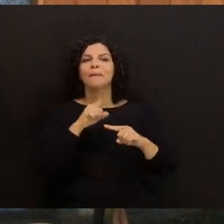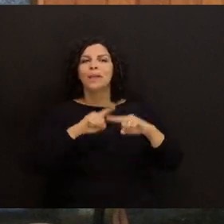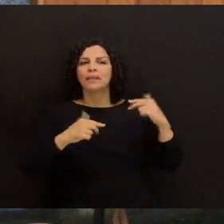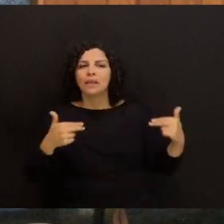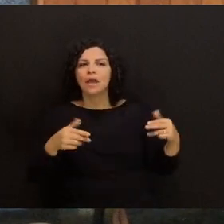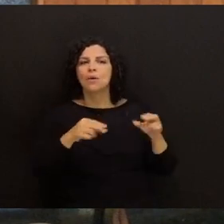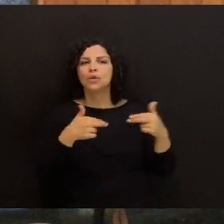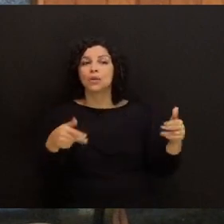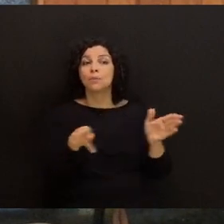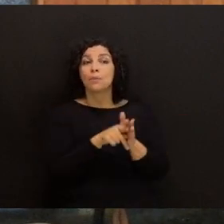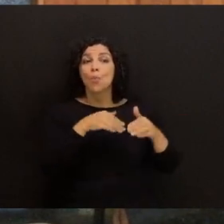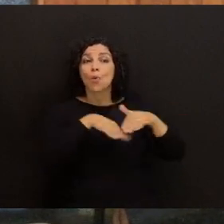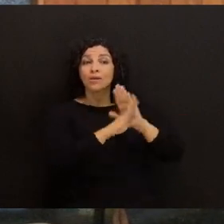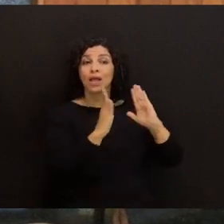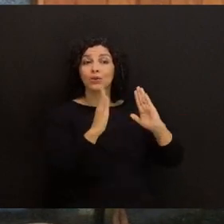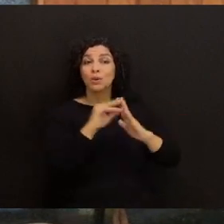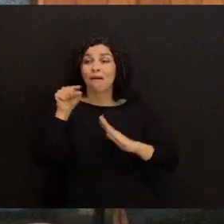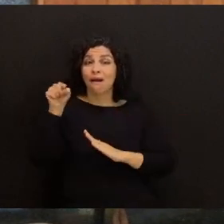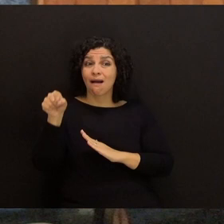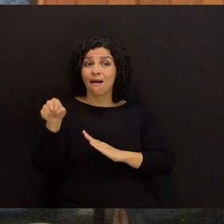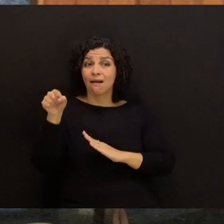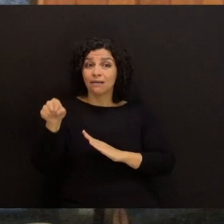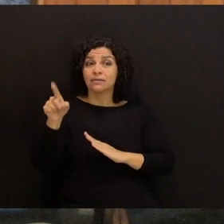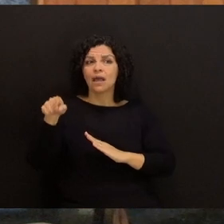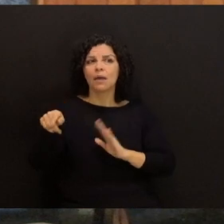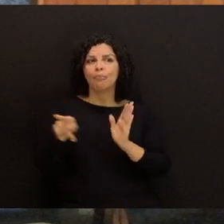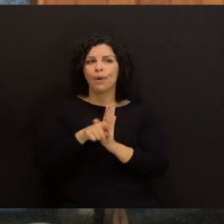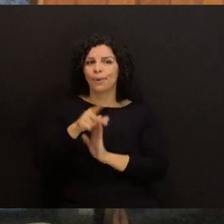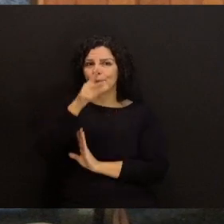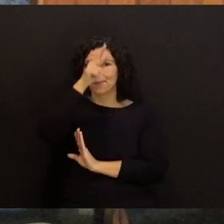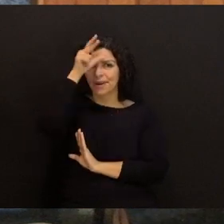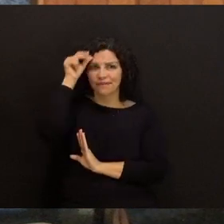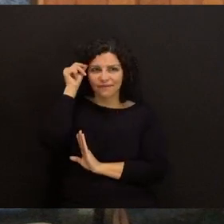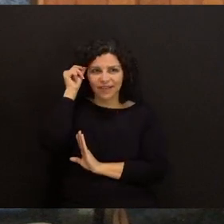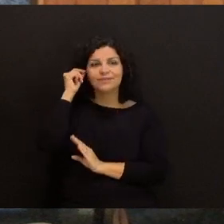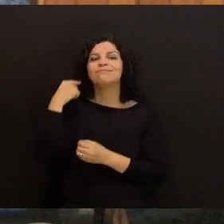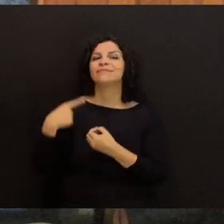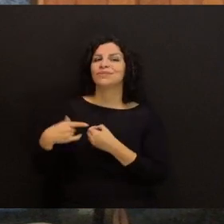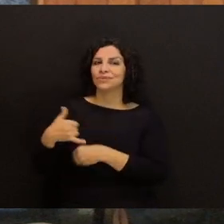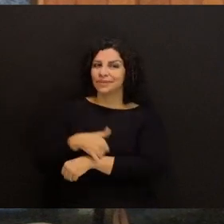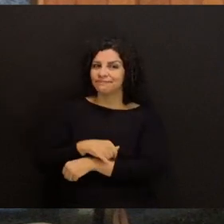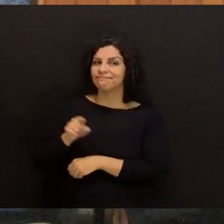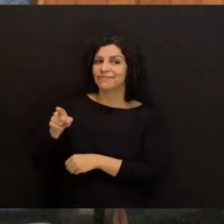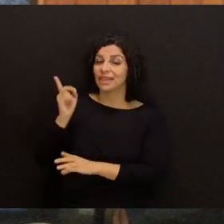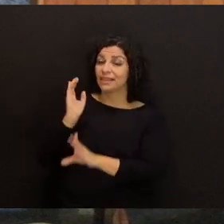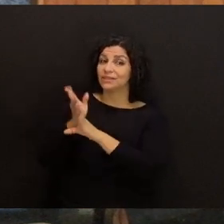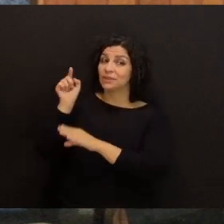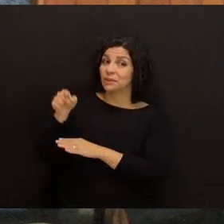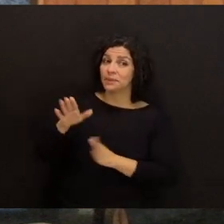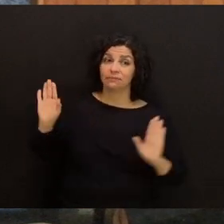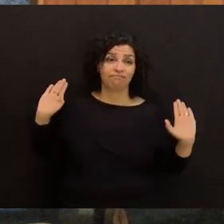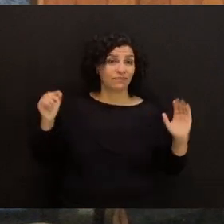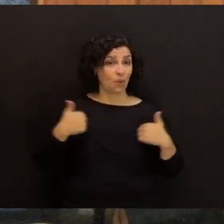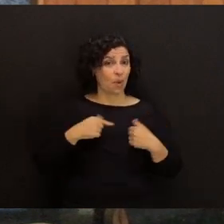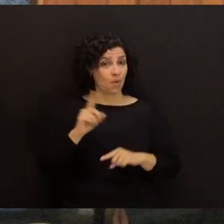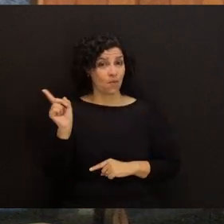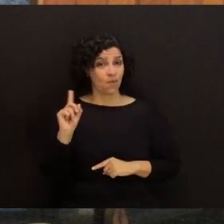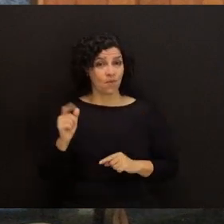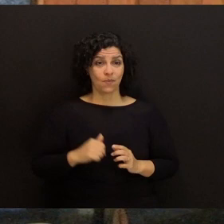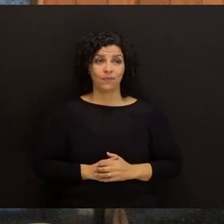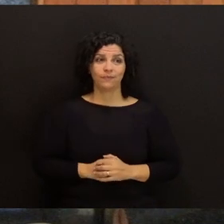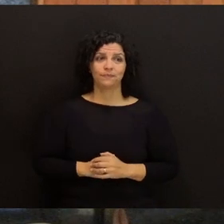Você tem filhos que estavam lá eram do município obviamente